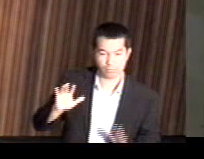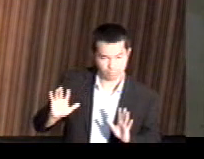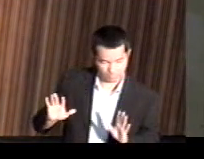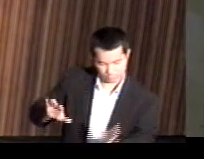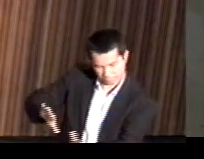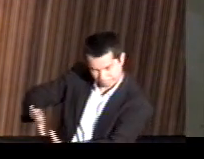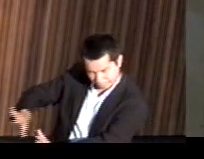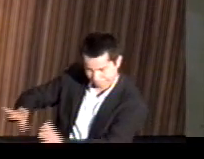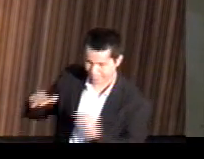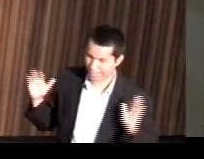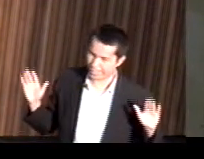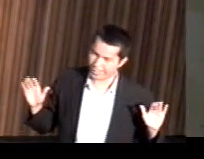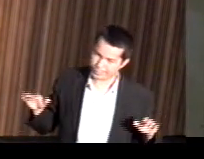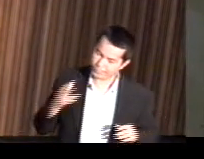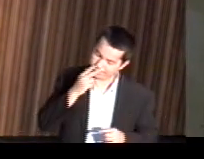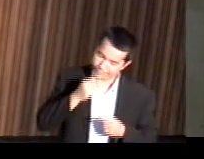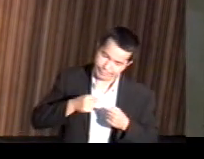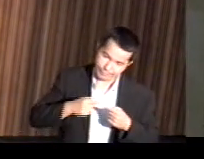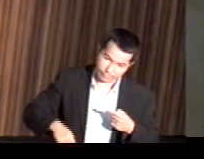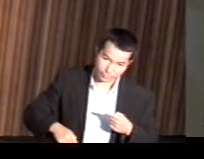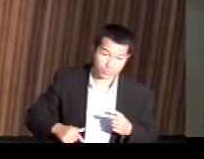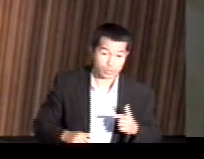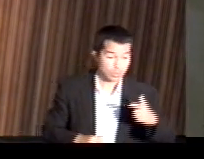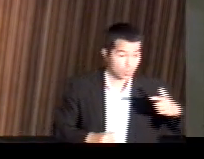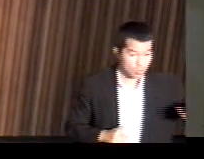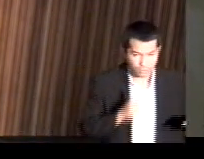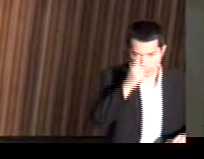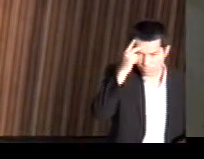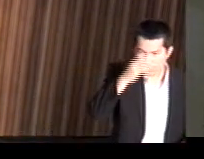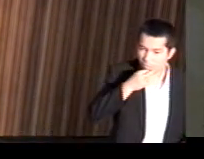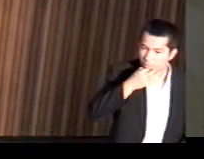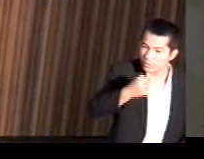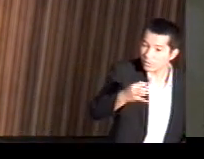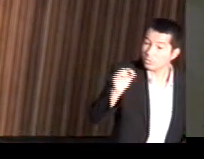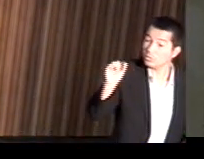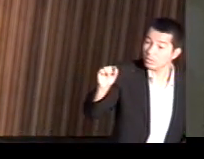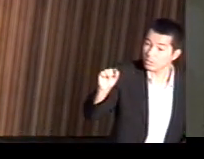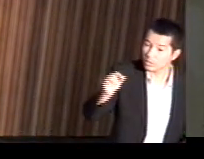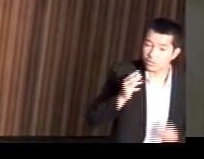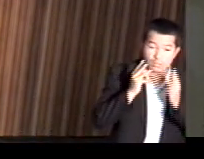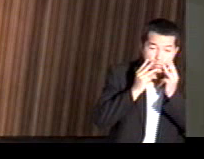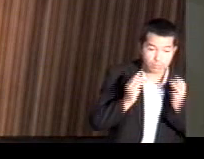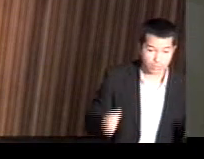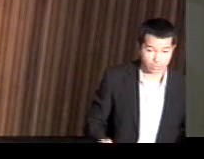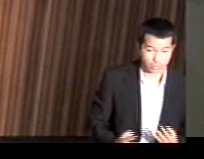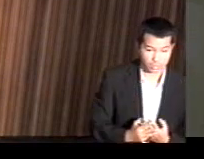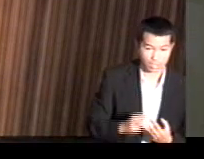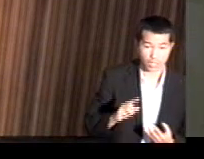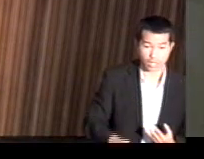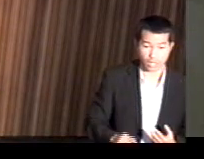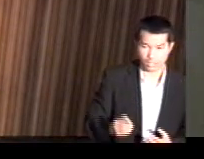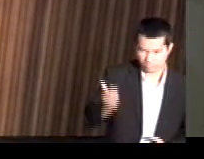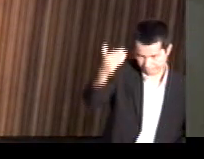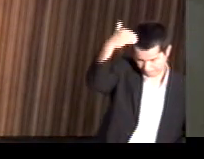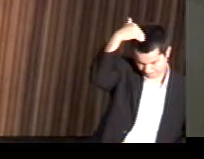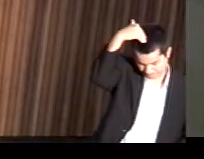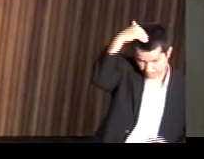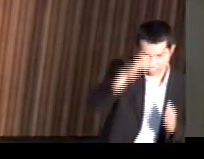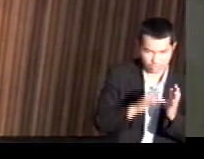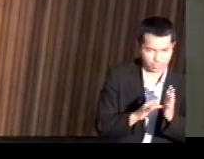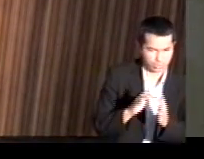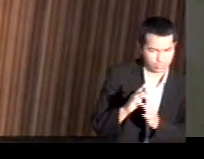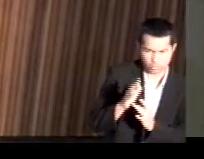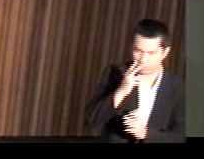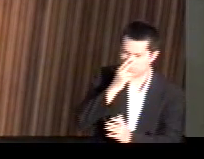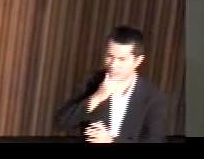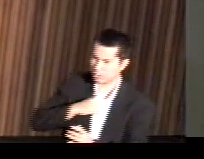assumiu uma forma pré-encarnada durante o tempo de Abraão. Mas a Bíblia vai dizer, e isso a gente tem que olhar um